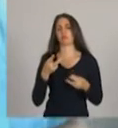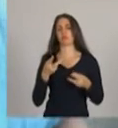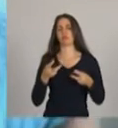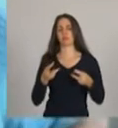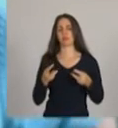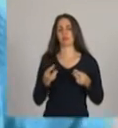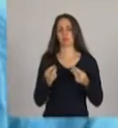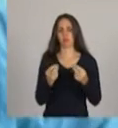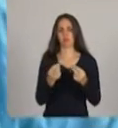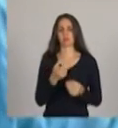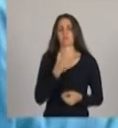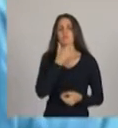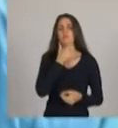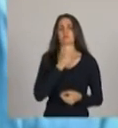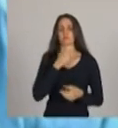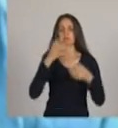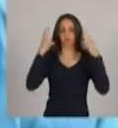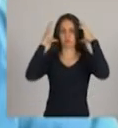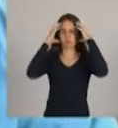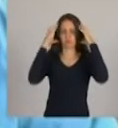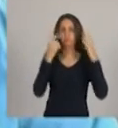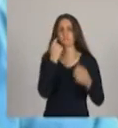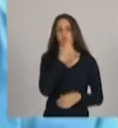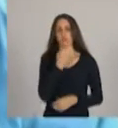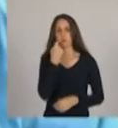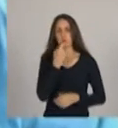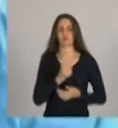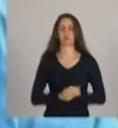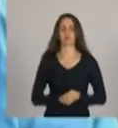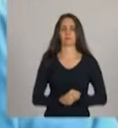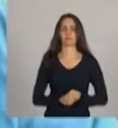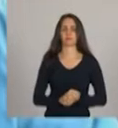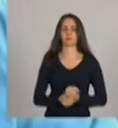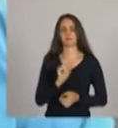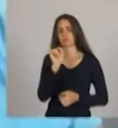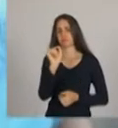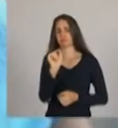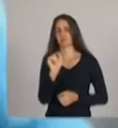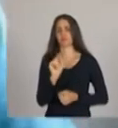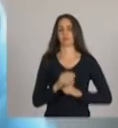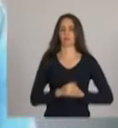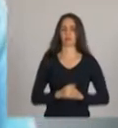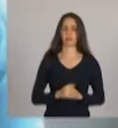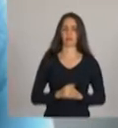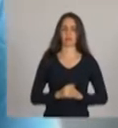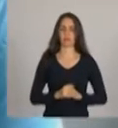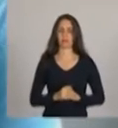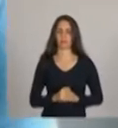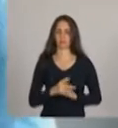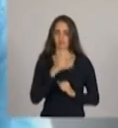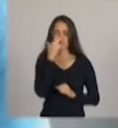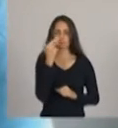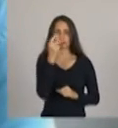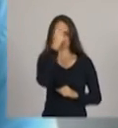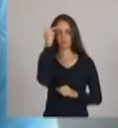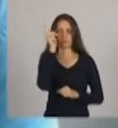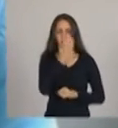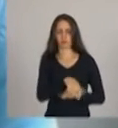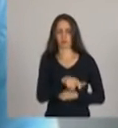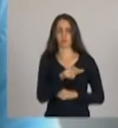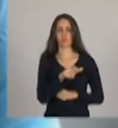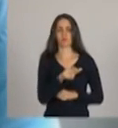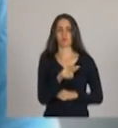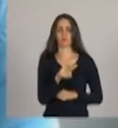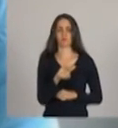de cabeça e pescoço, de uma maneira geral. E a observação que se tem é que pacientes estão chegando cada